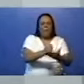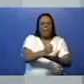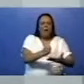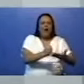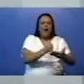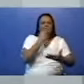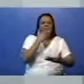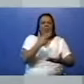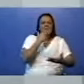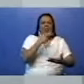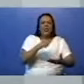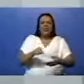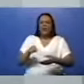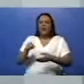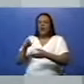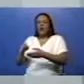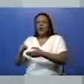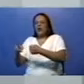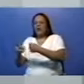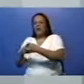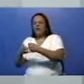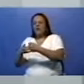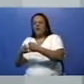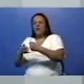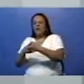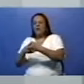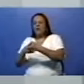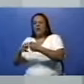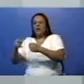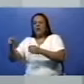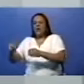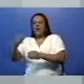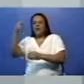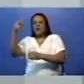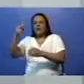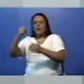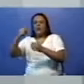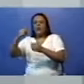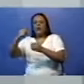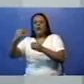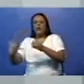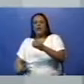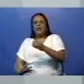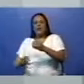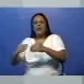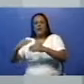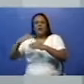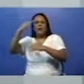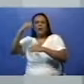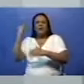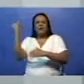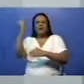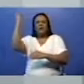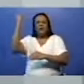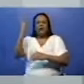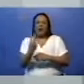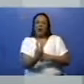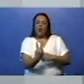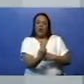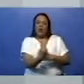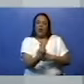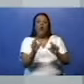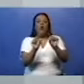língua. E o verbo, que é a segunda classe de palavras mais importante. Então, só usando o substantivo e verbo, eu consigo montar uma oração